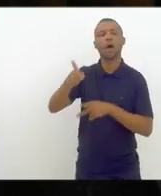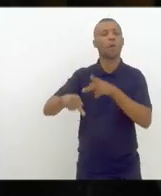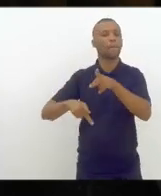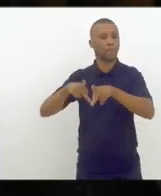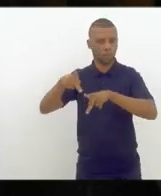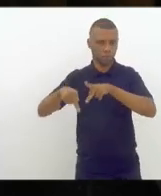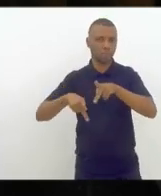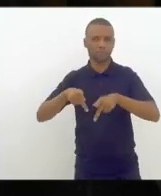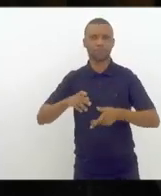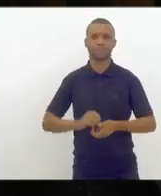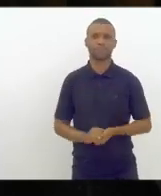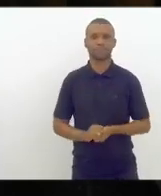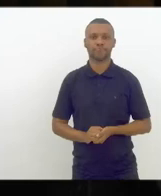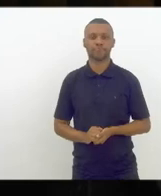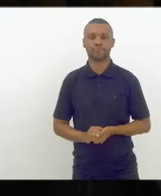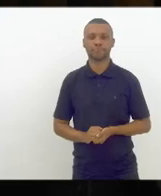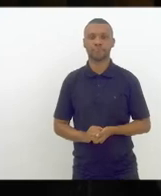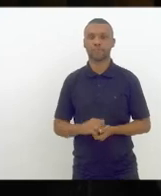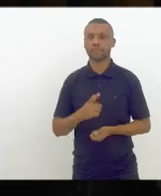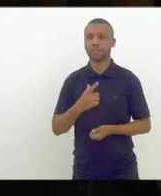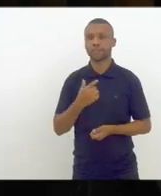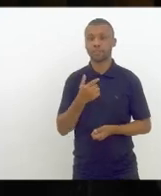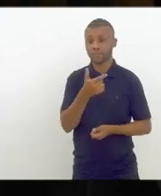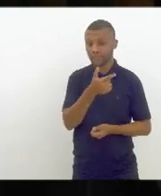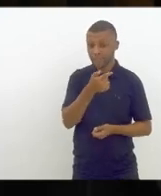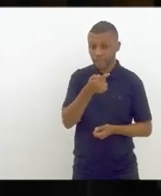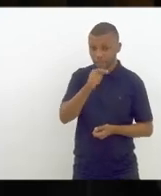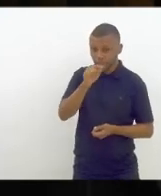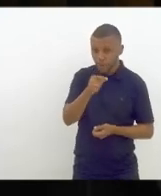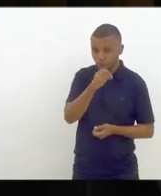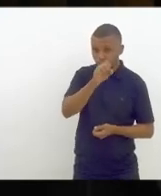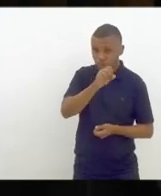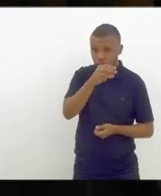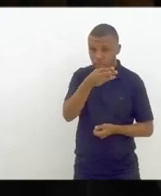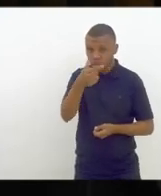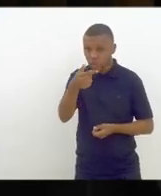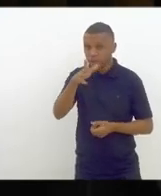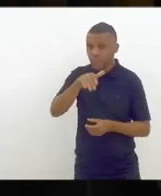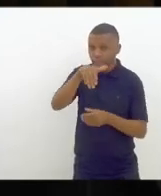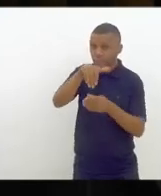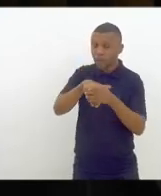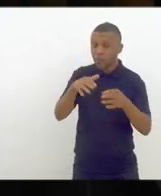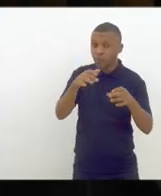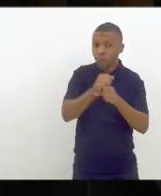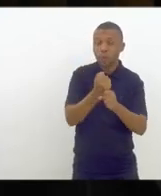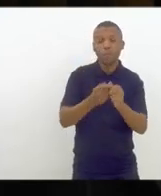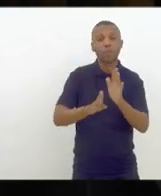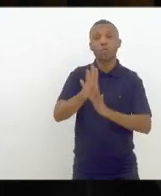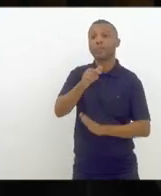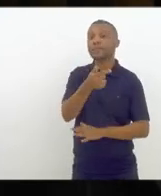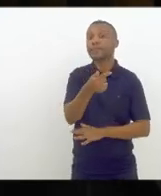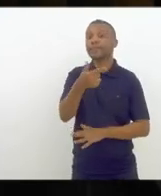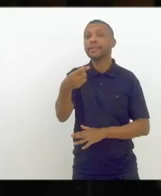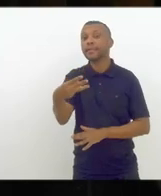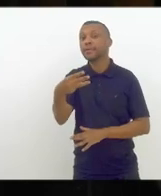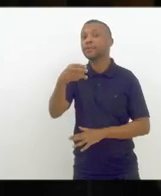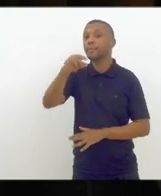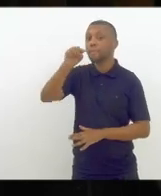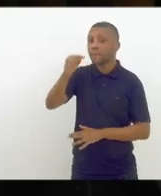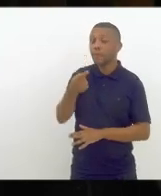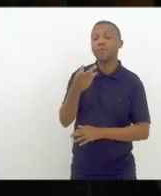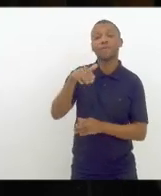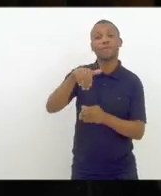E eu saí de 27.832 votos para mais de 73 mil votos no estado do Rio de